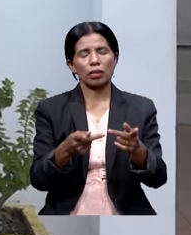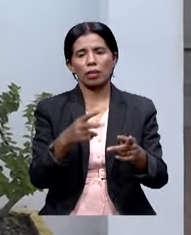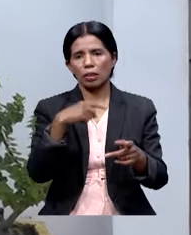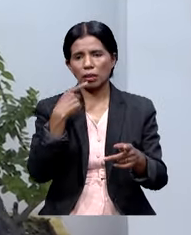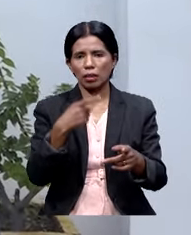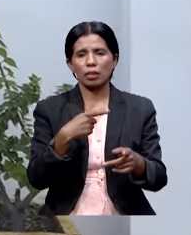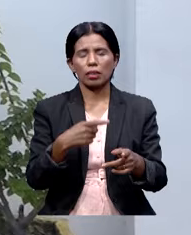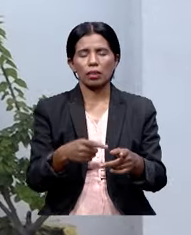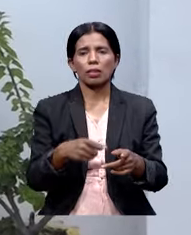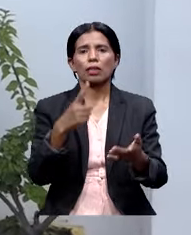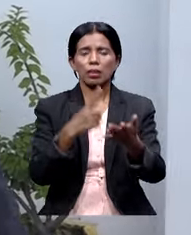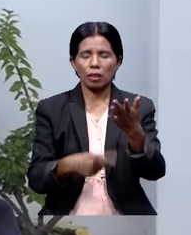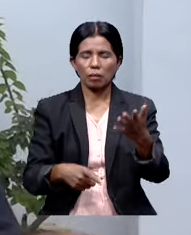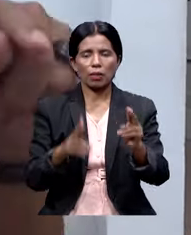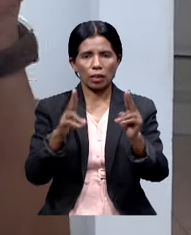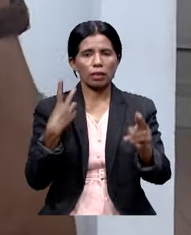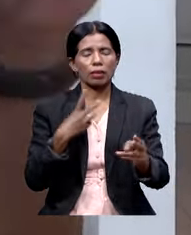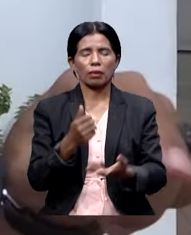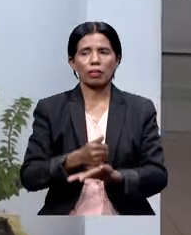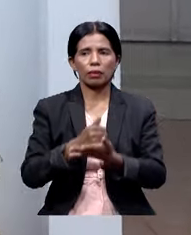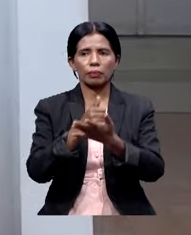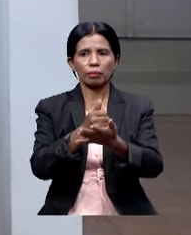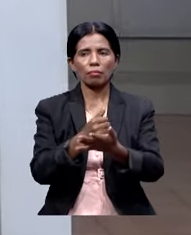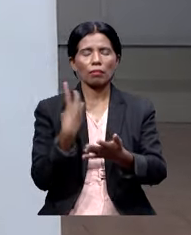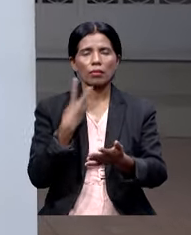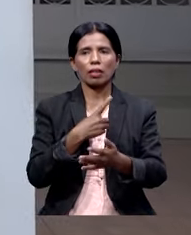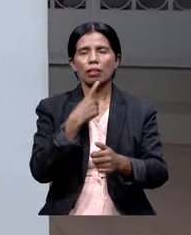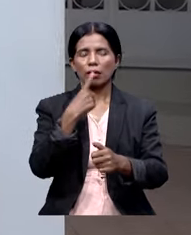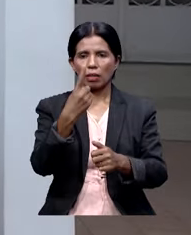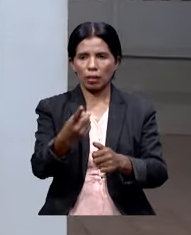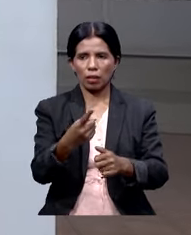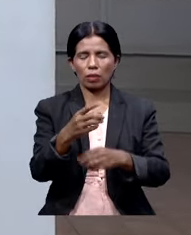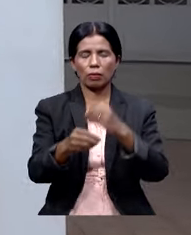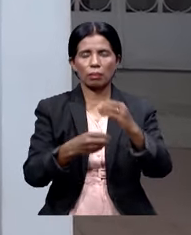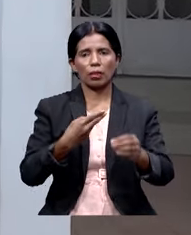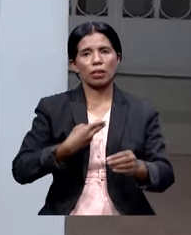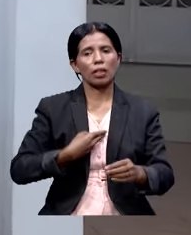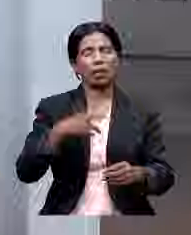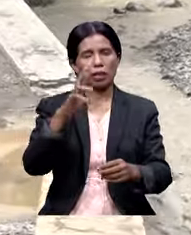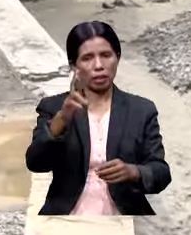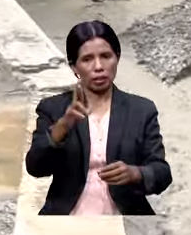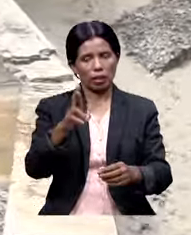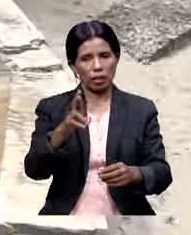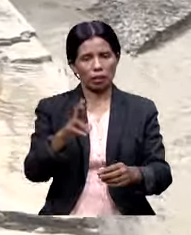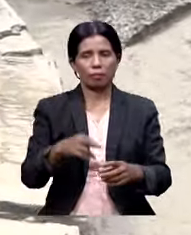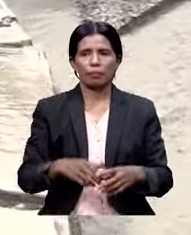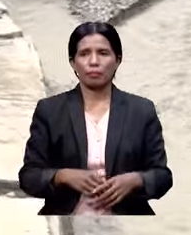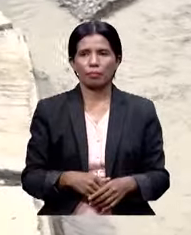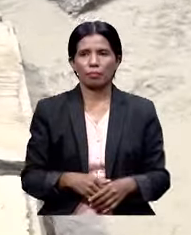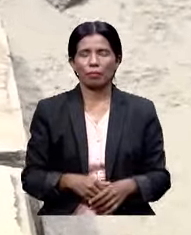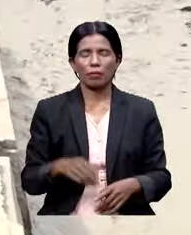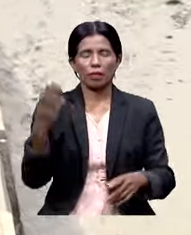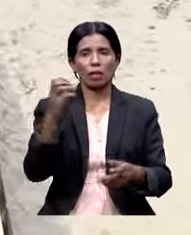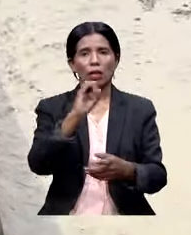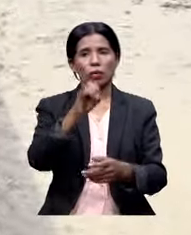li baita atende termasuk mo si donita temi kono ba era era nenia na I orsamento